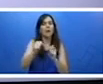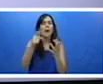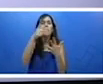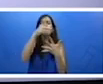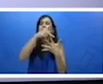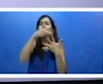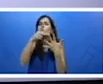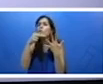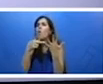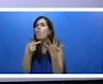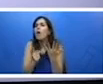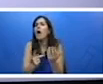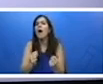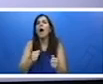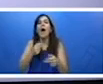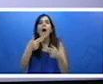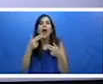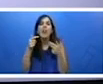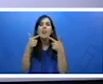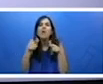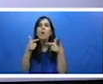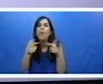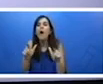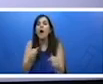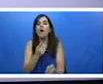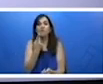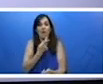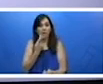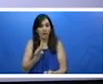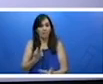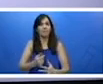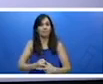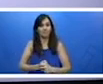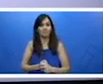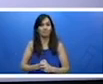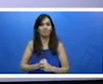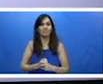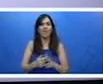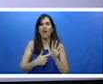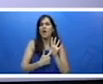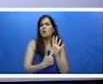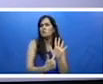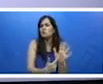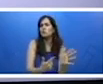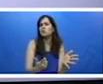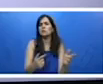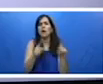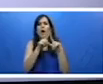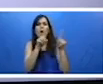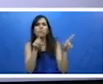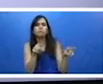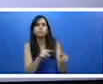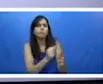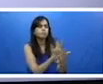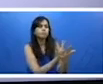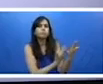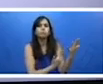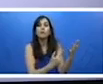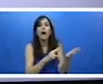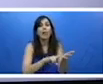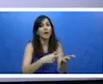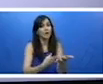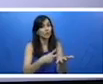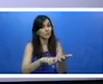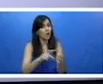à linguagem que é falada, as ilustrações, que são as imagens, a tradução, etc.